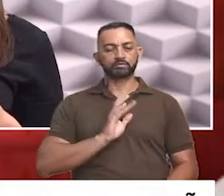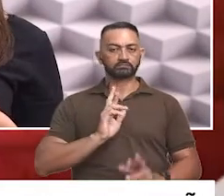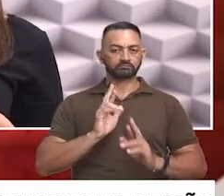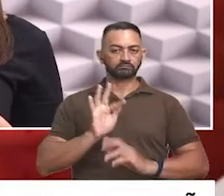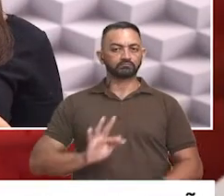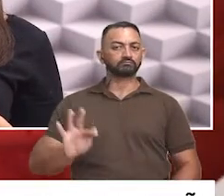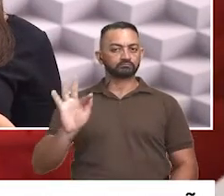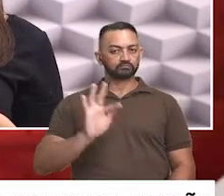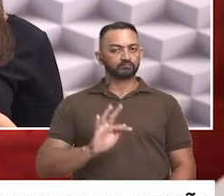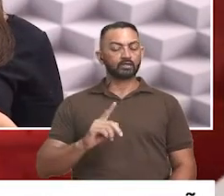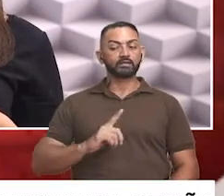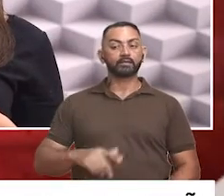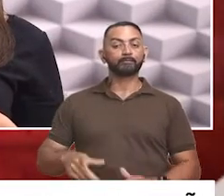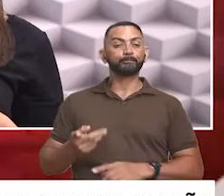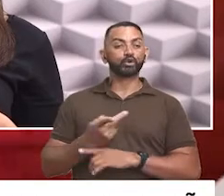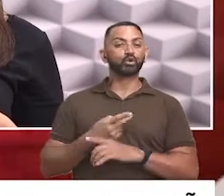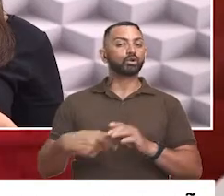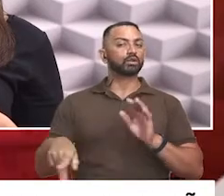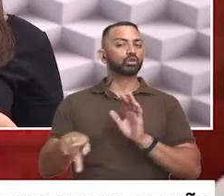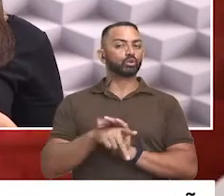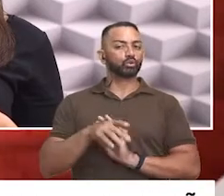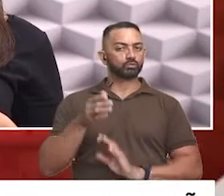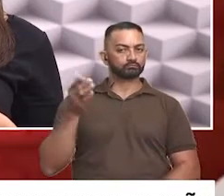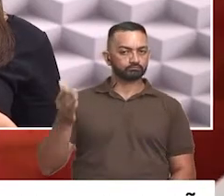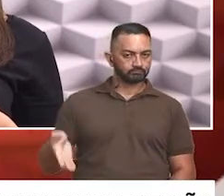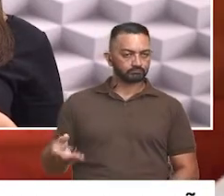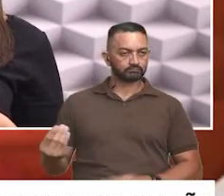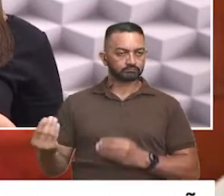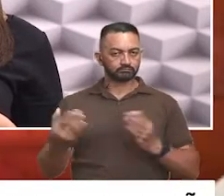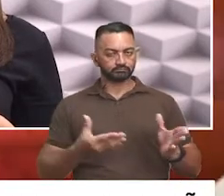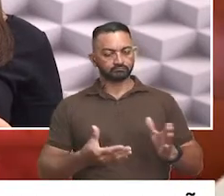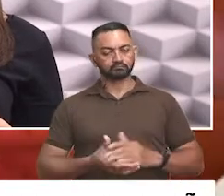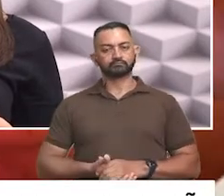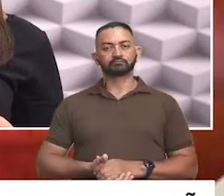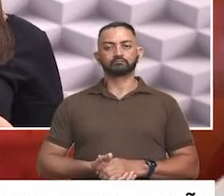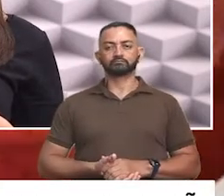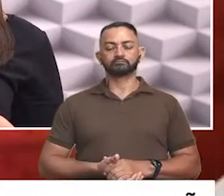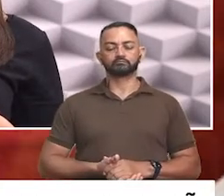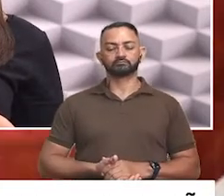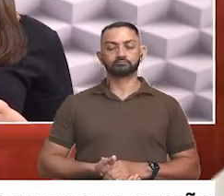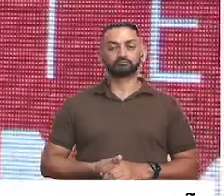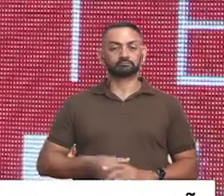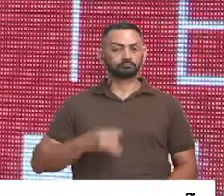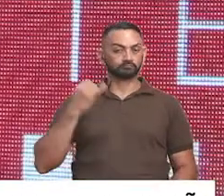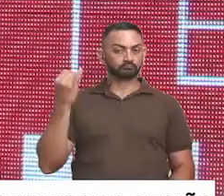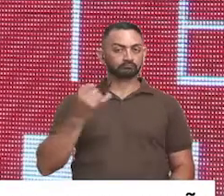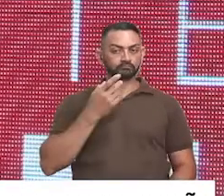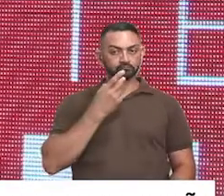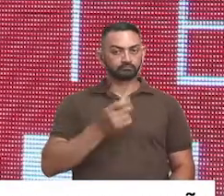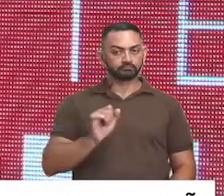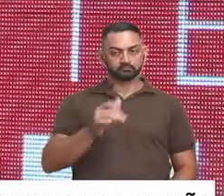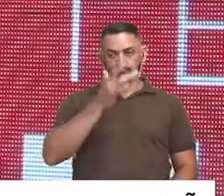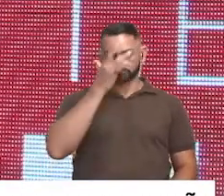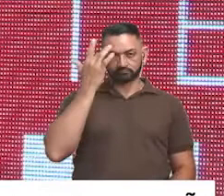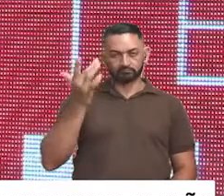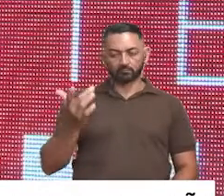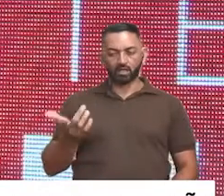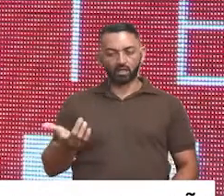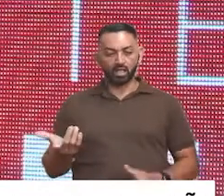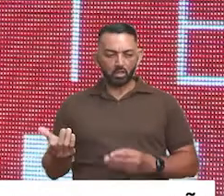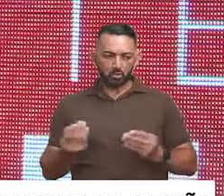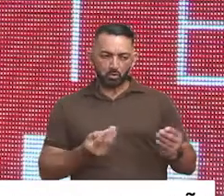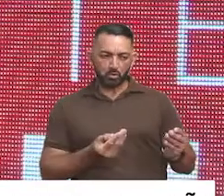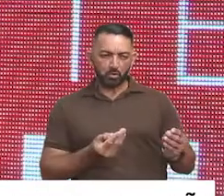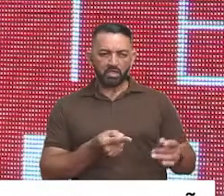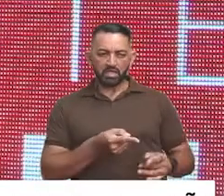agora a Polícia Rodoviária Federal também busca os donos desses veículos para poder devolvê-los importantíssimo dizer que se